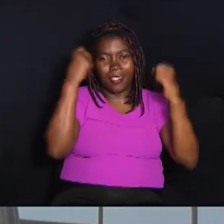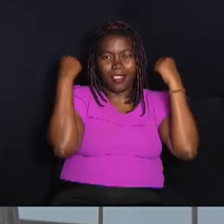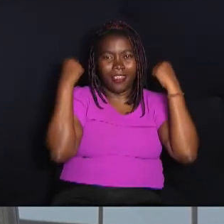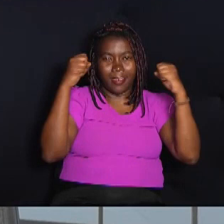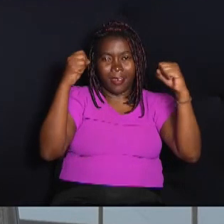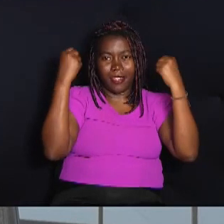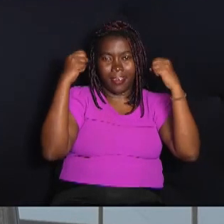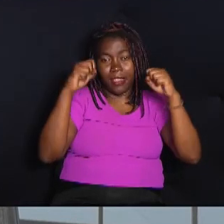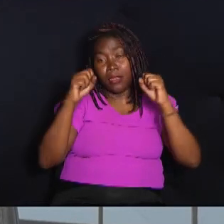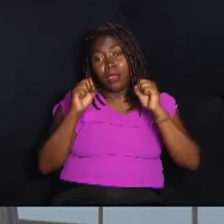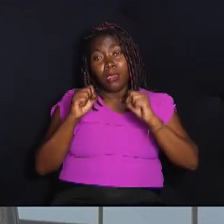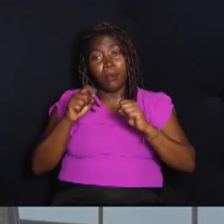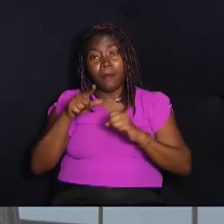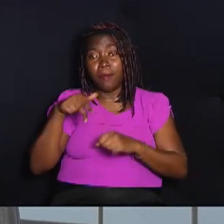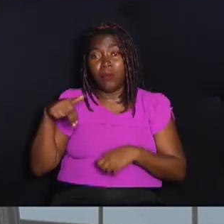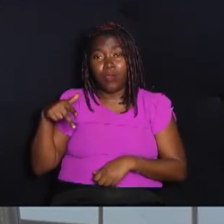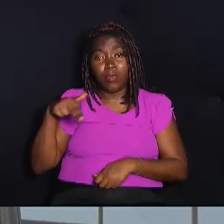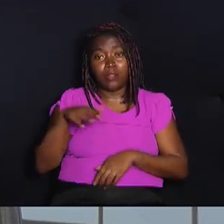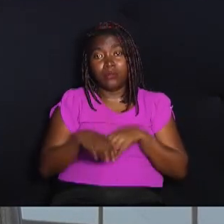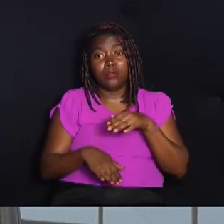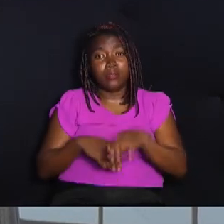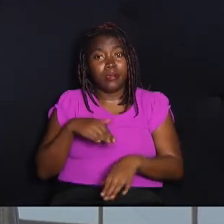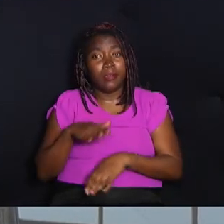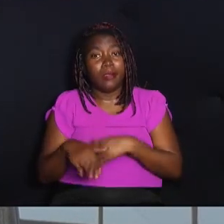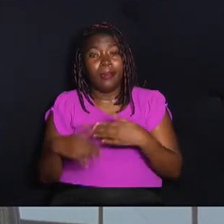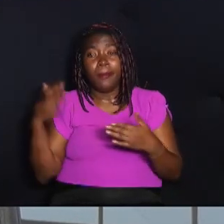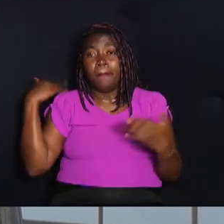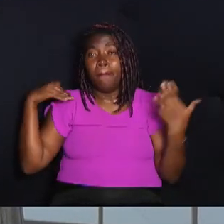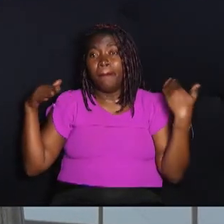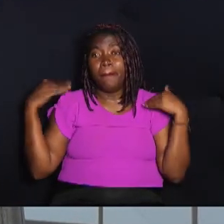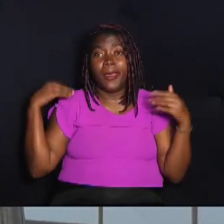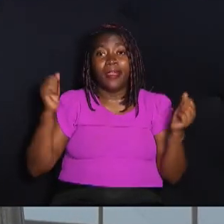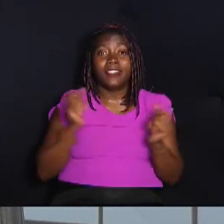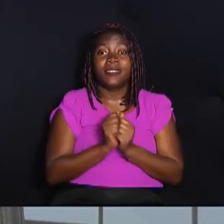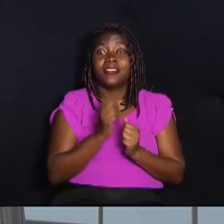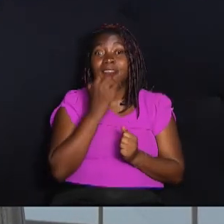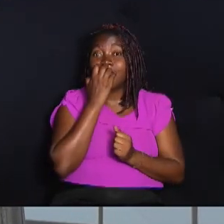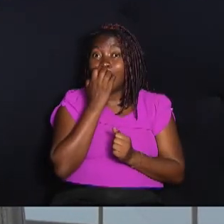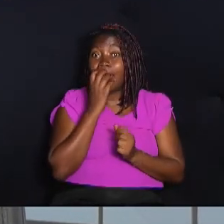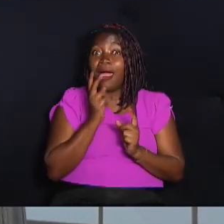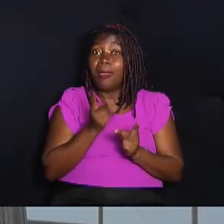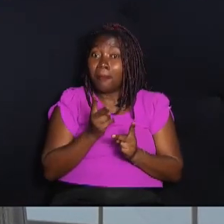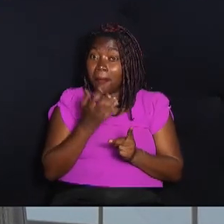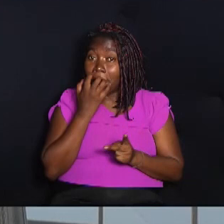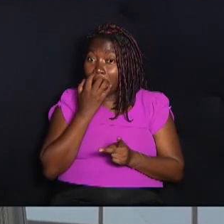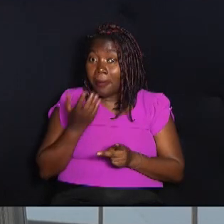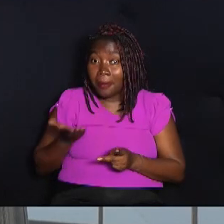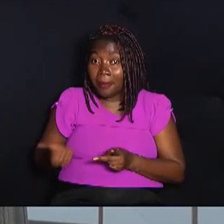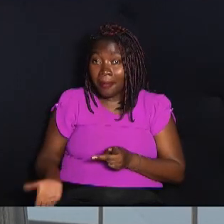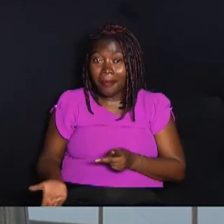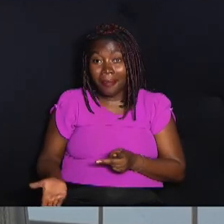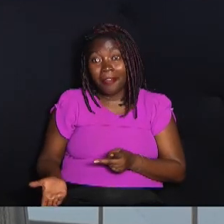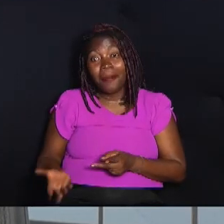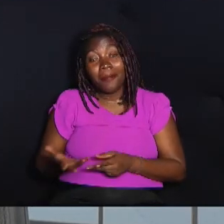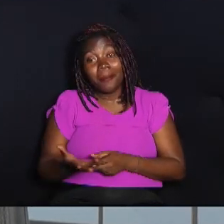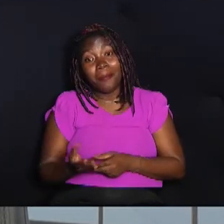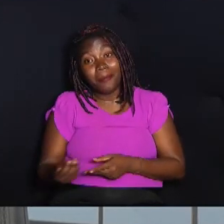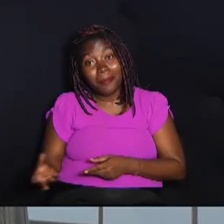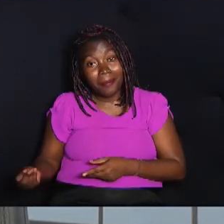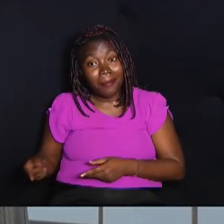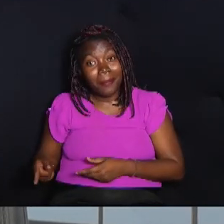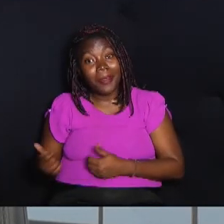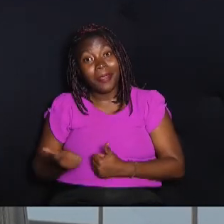seja você caminhar, você passear com seu cachorro, o próprio pet, né? Muitas vezes é um